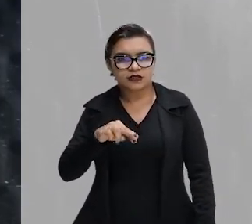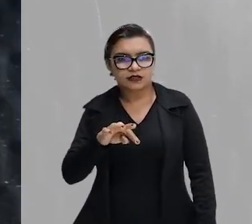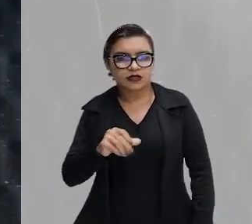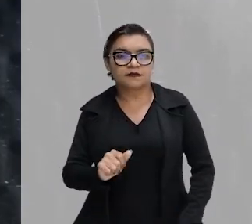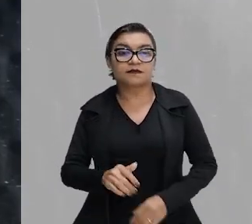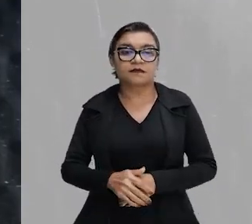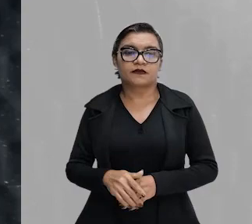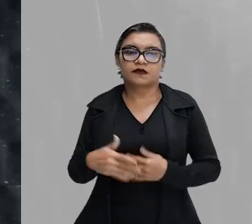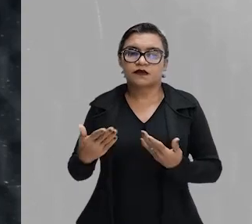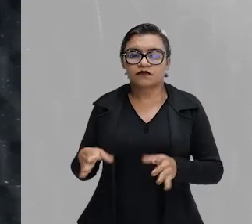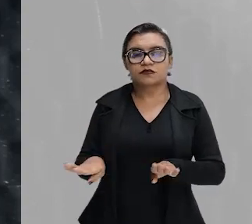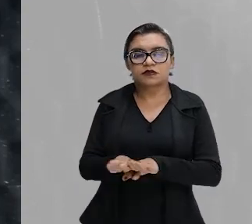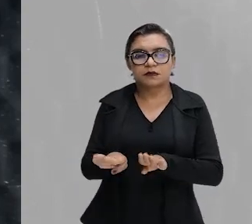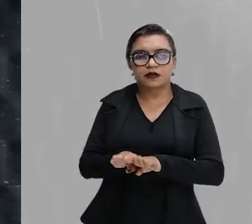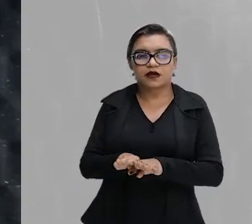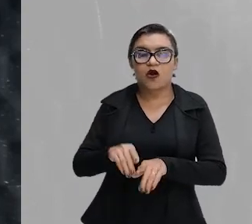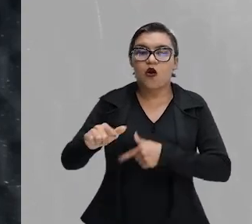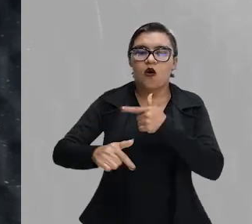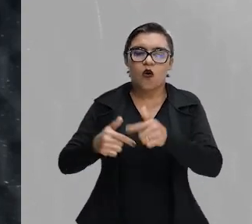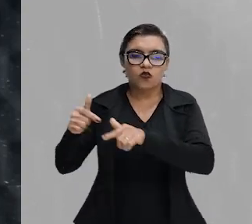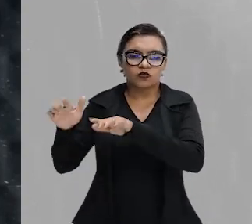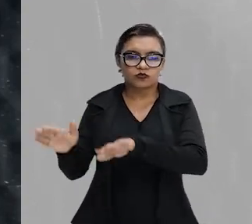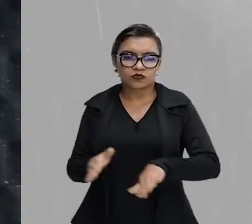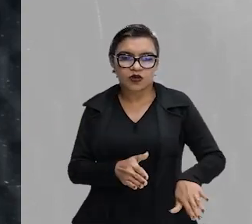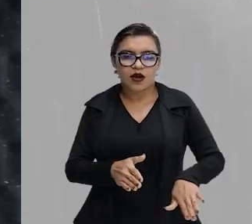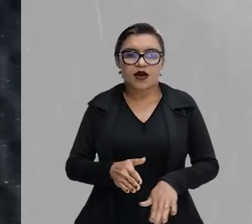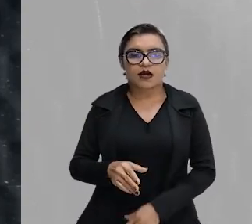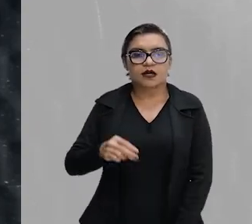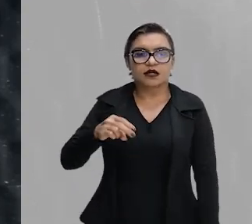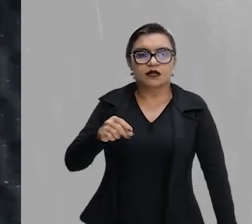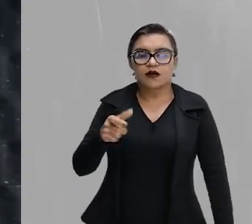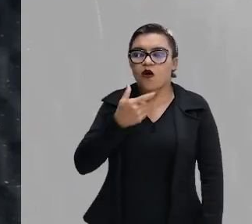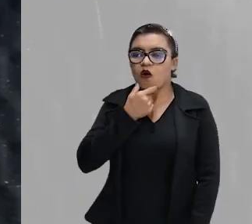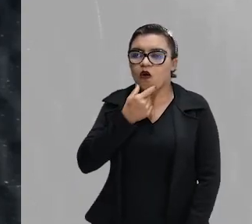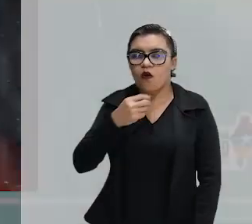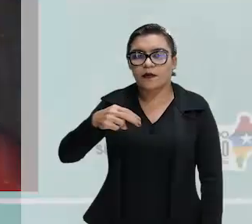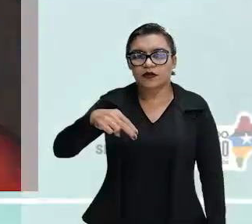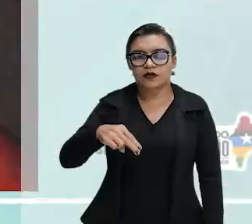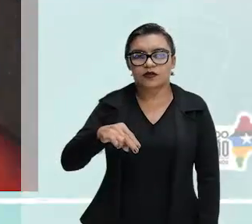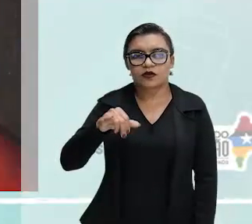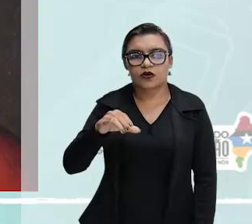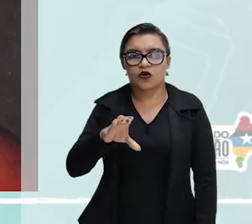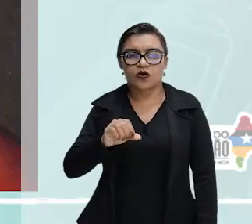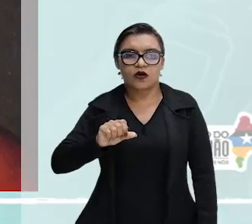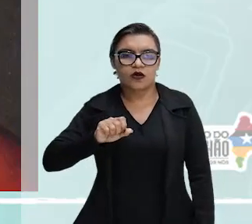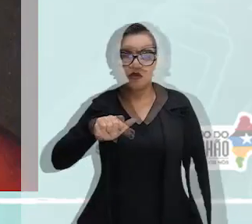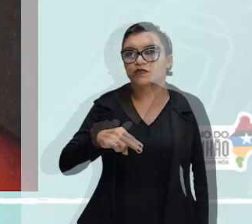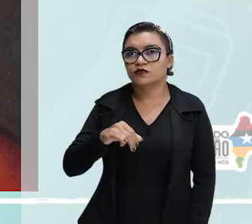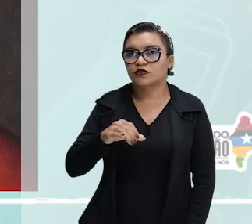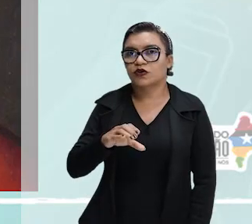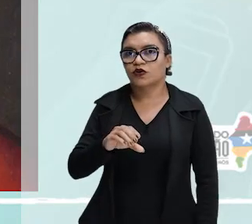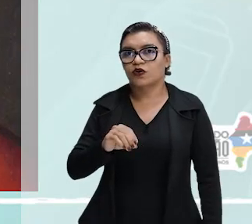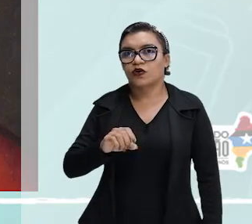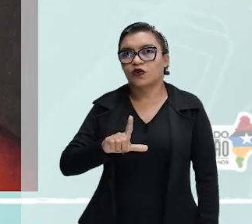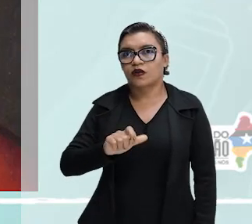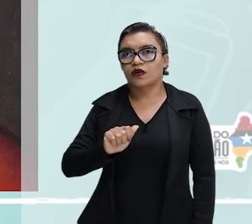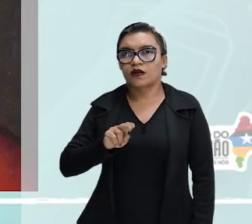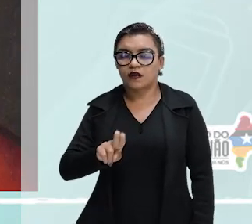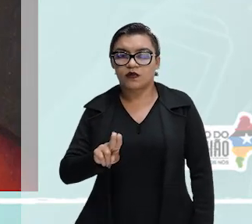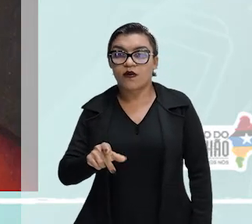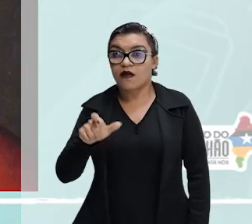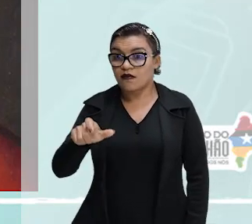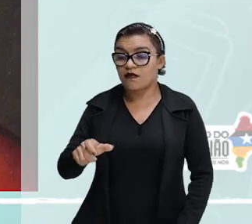no Nicolau Copérnico. O Nicolau Copérnico, que é a figura mais conhecida da teoria heliocêntrica. Okay? Ele